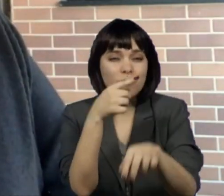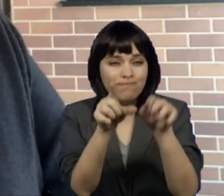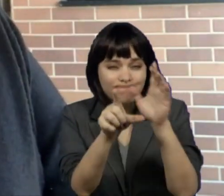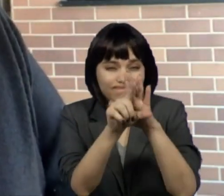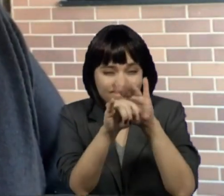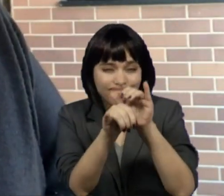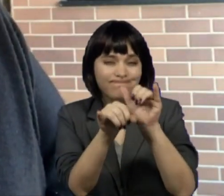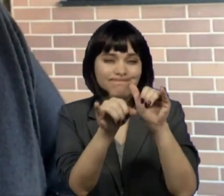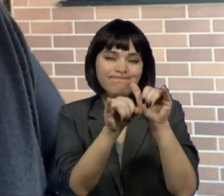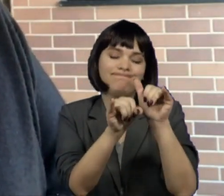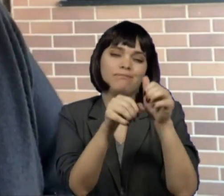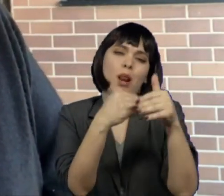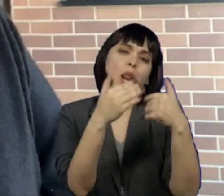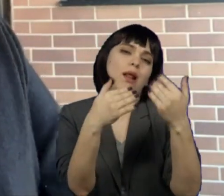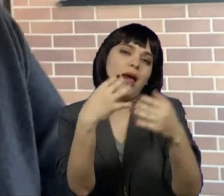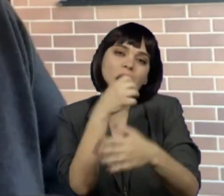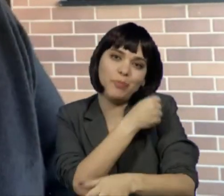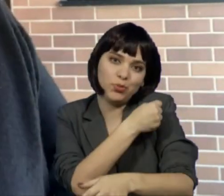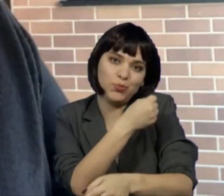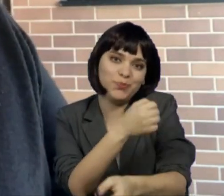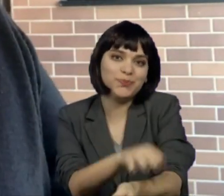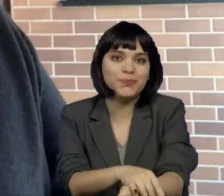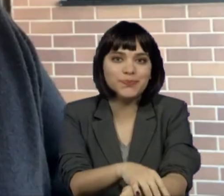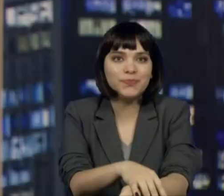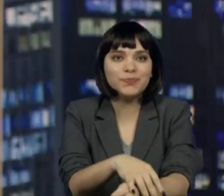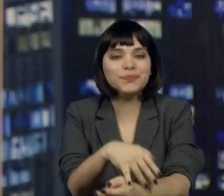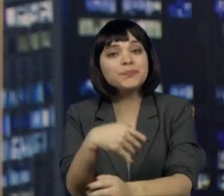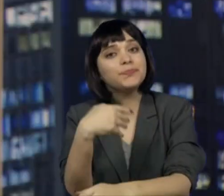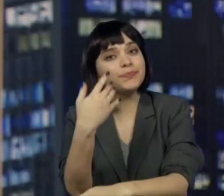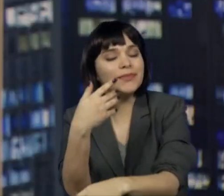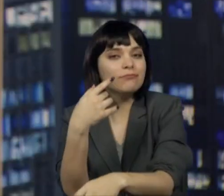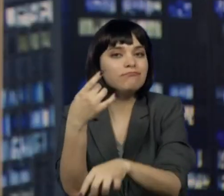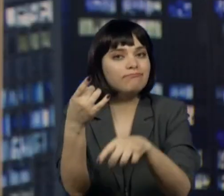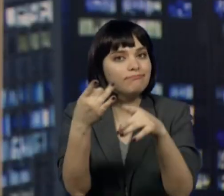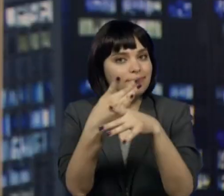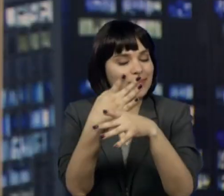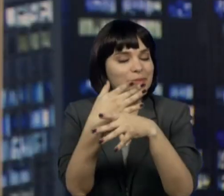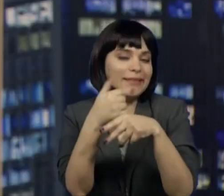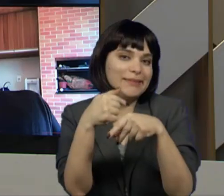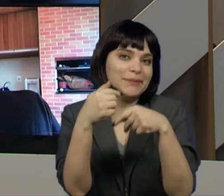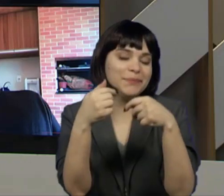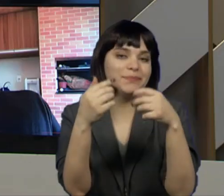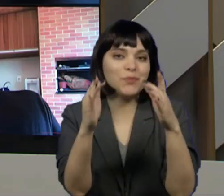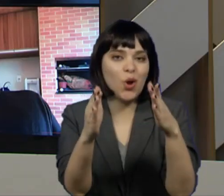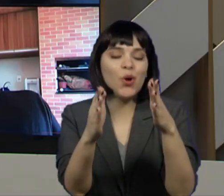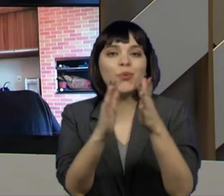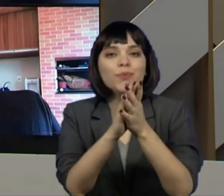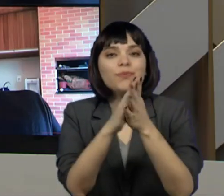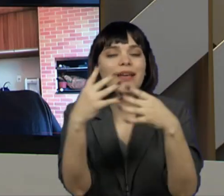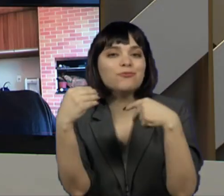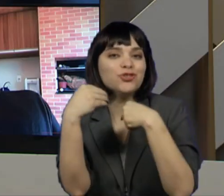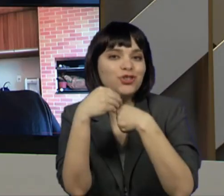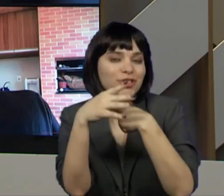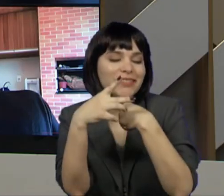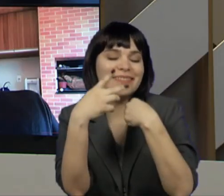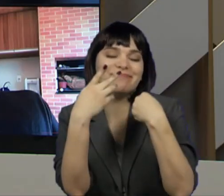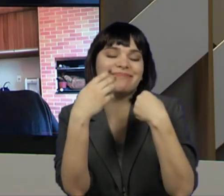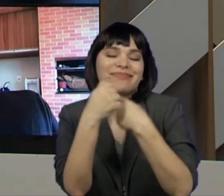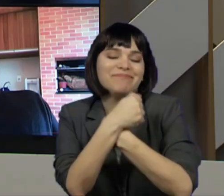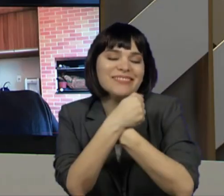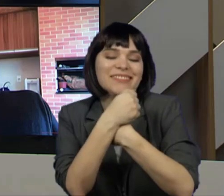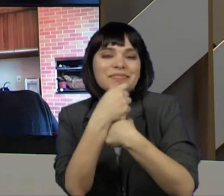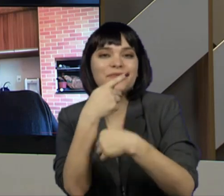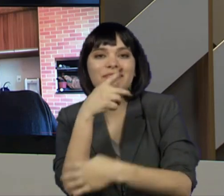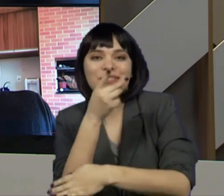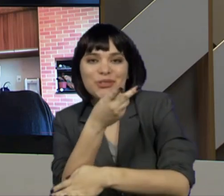mais agilidade, com mais rapidez. Estamos terminando aqui esse bloco, então gostaria aqui de um recadinho final para eu me despedir do